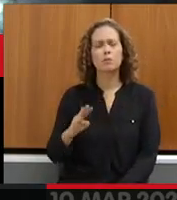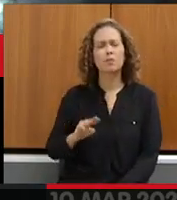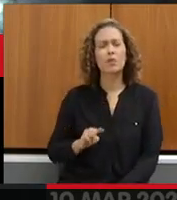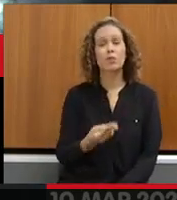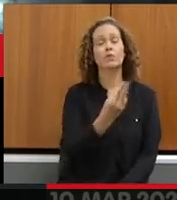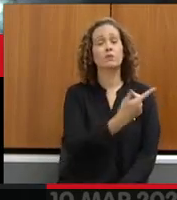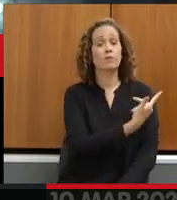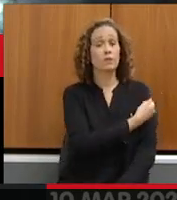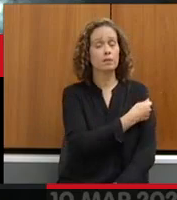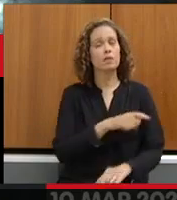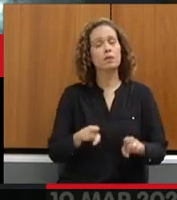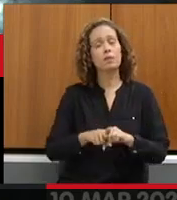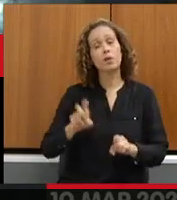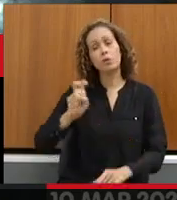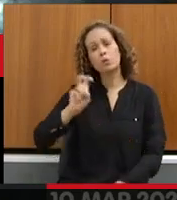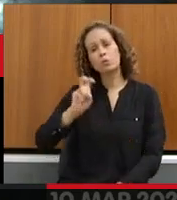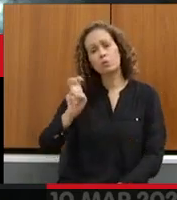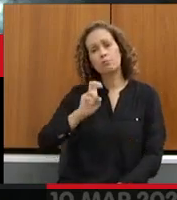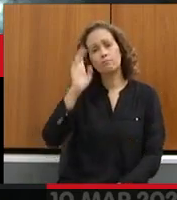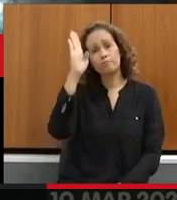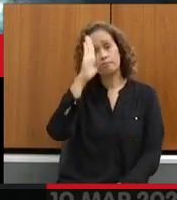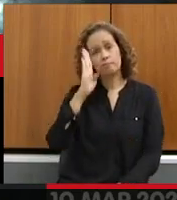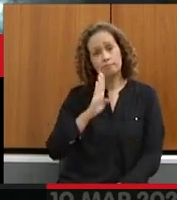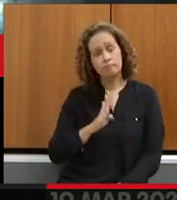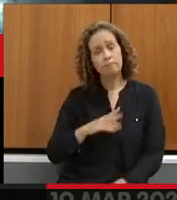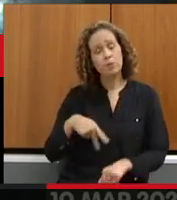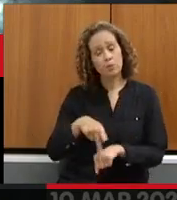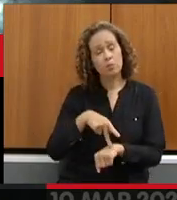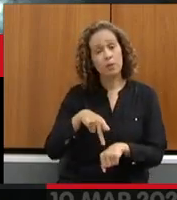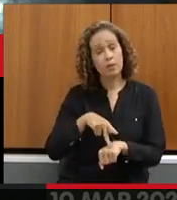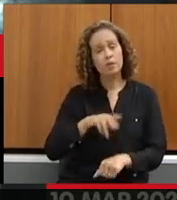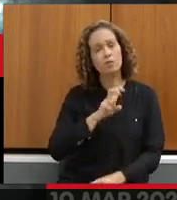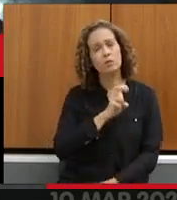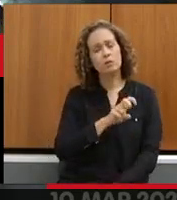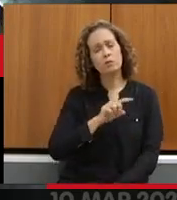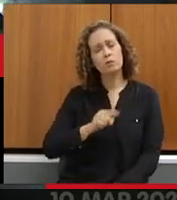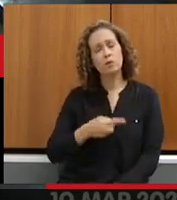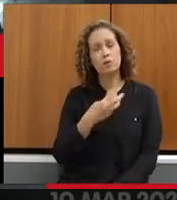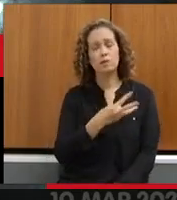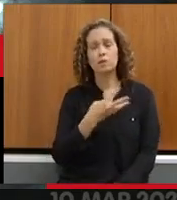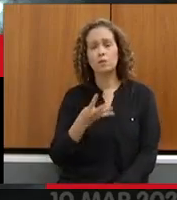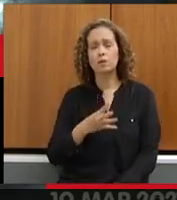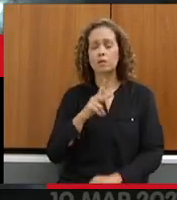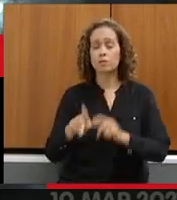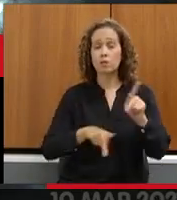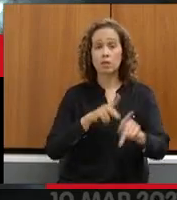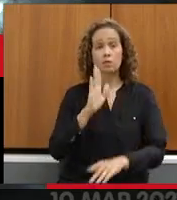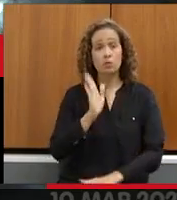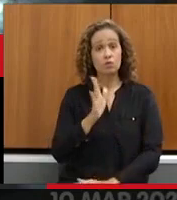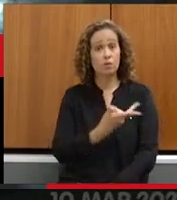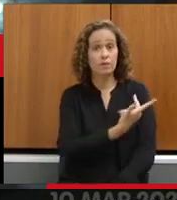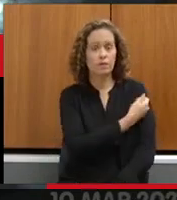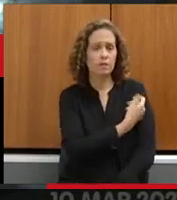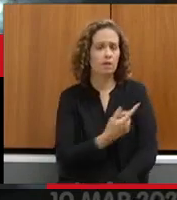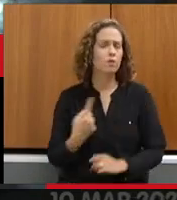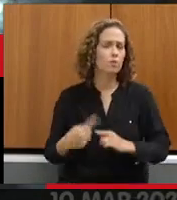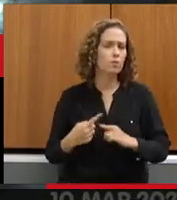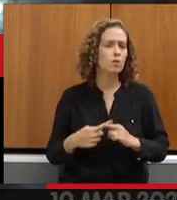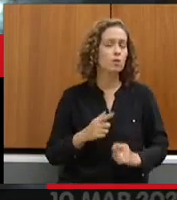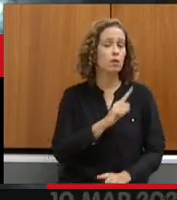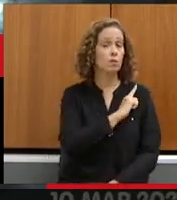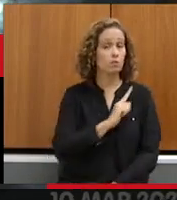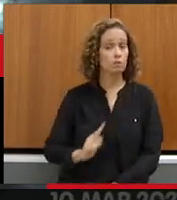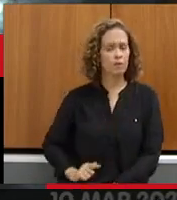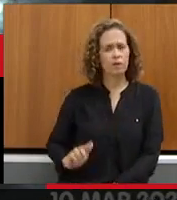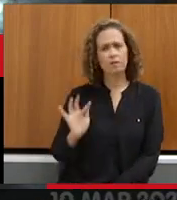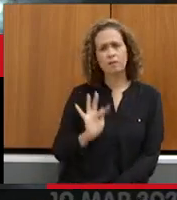e o quinto país que mais vacina em números proporcionais com 5,34 por cento da sua população vacinada porque o governo federal